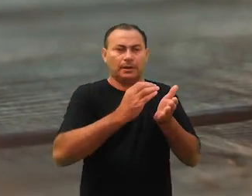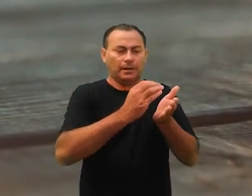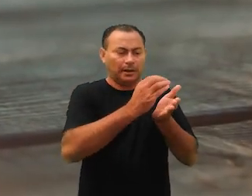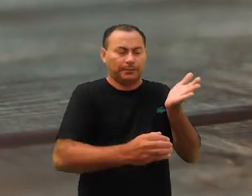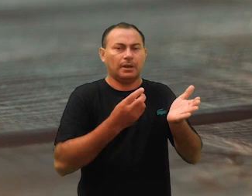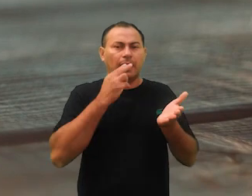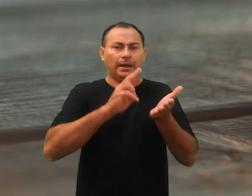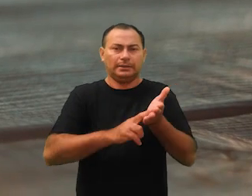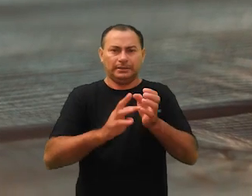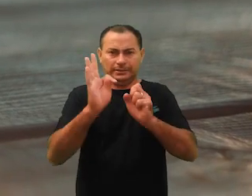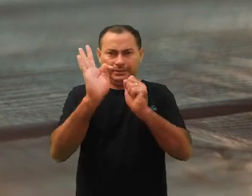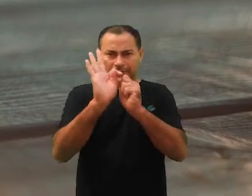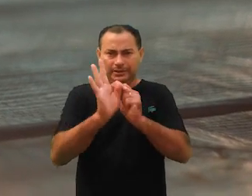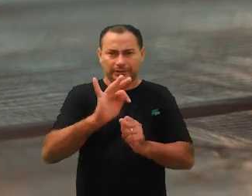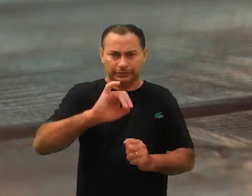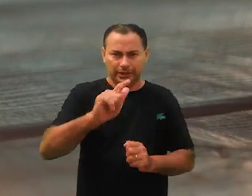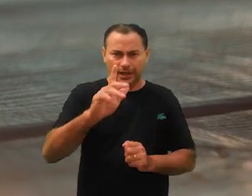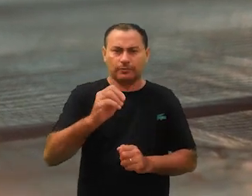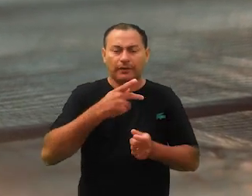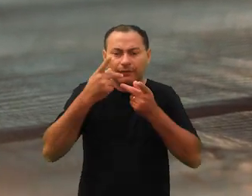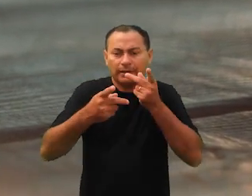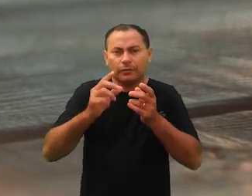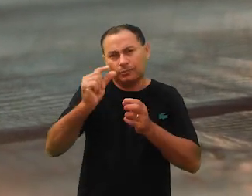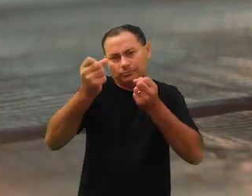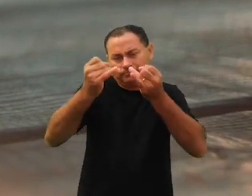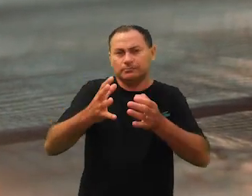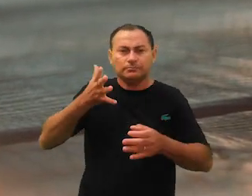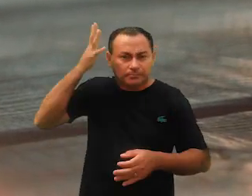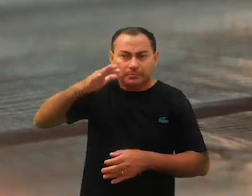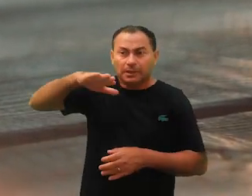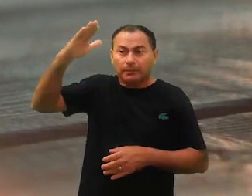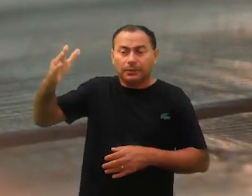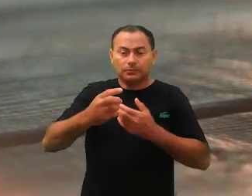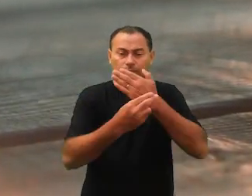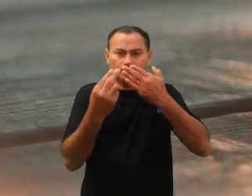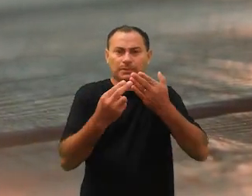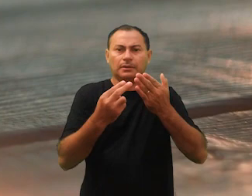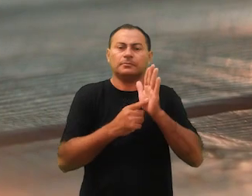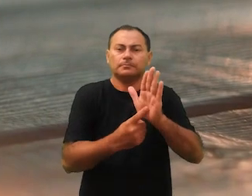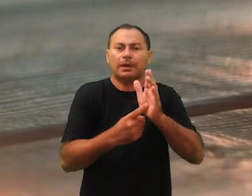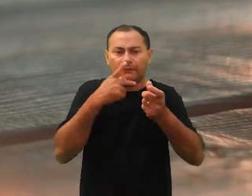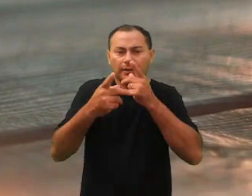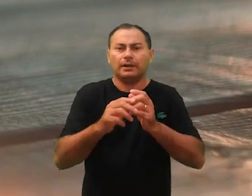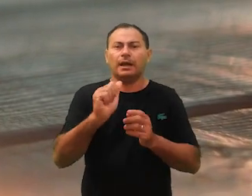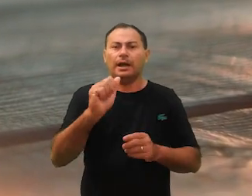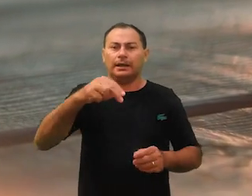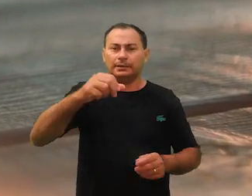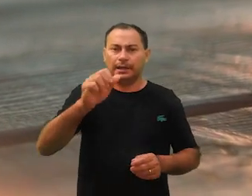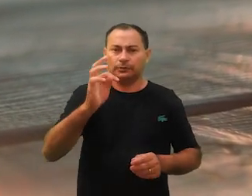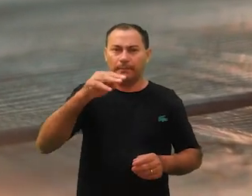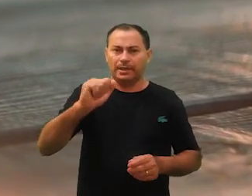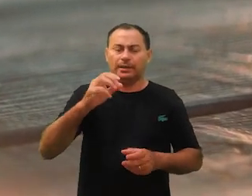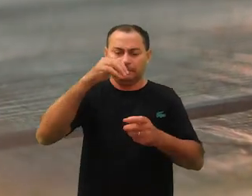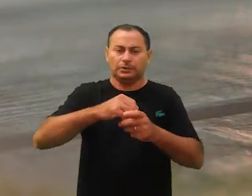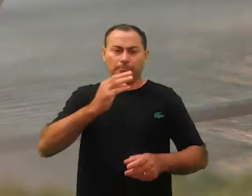da carta de Tiago, que para muitos é um comentário do Sermão da Montanha, o autor apresenta o que podemos chamar de